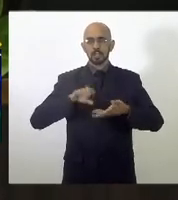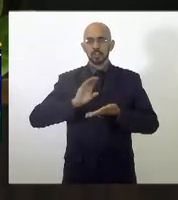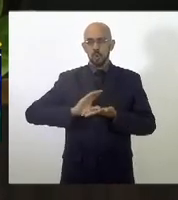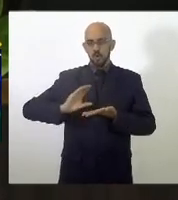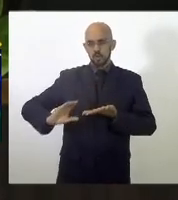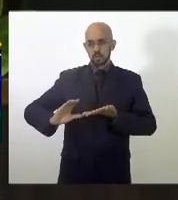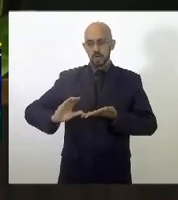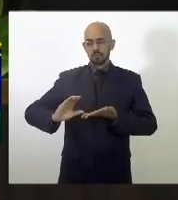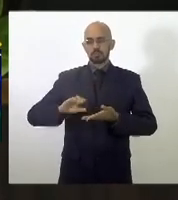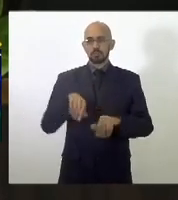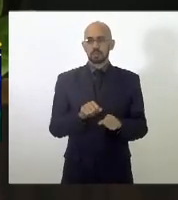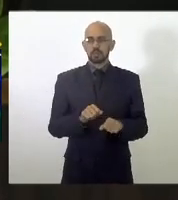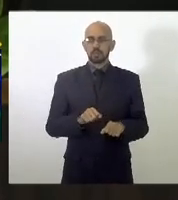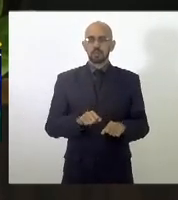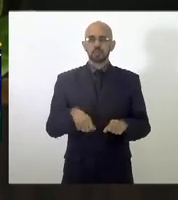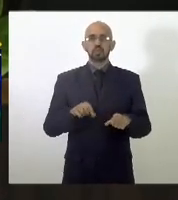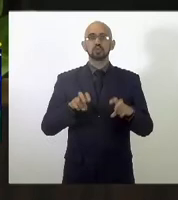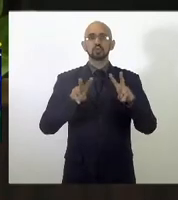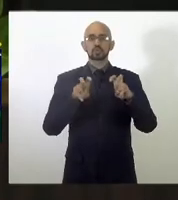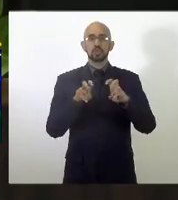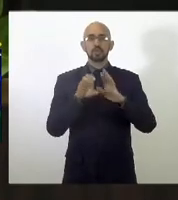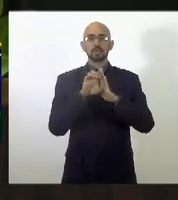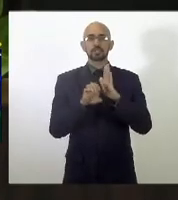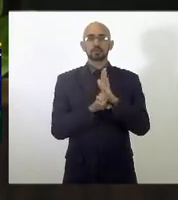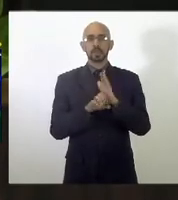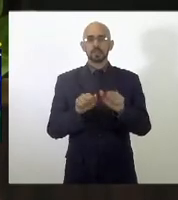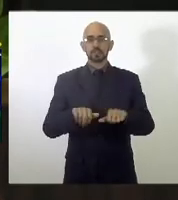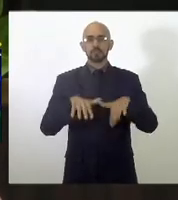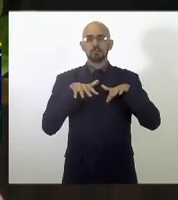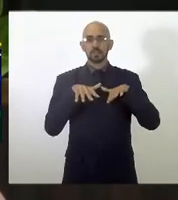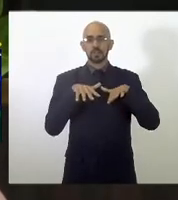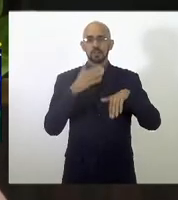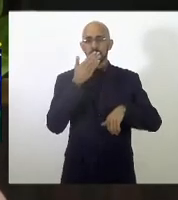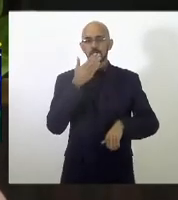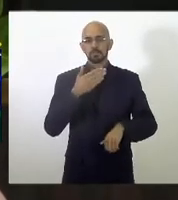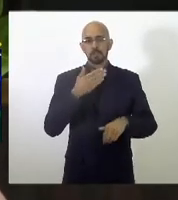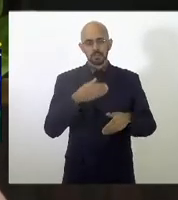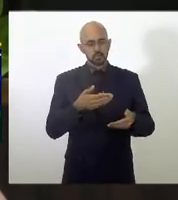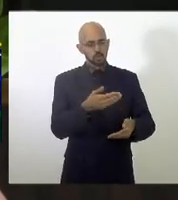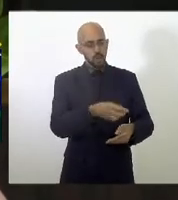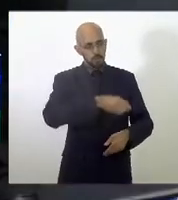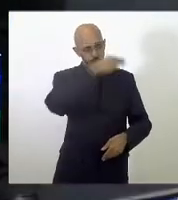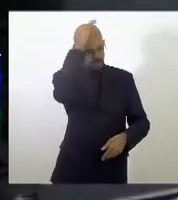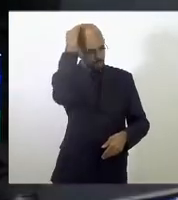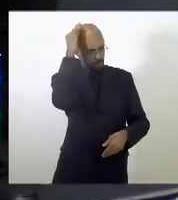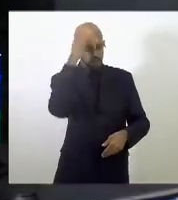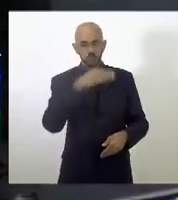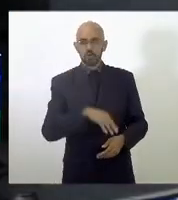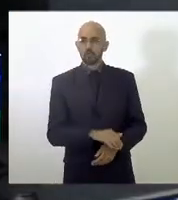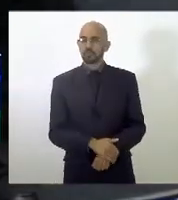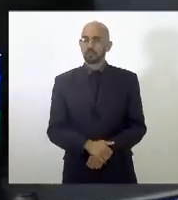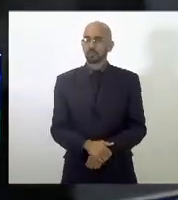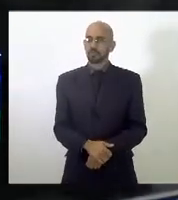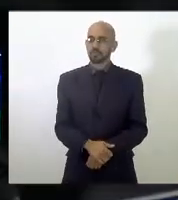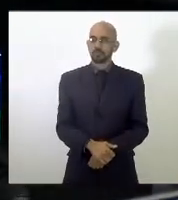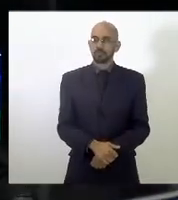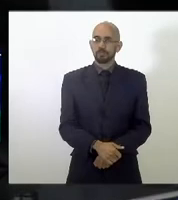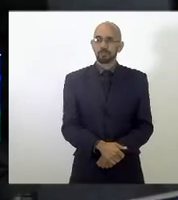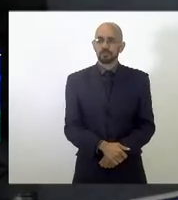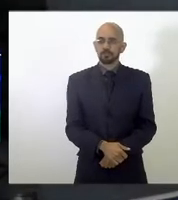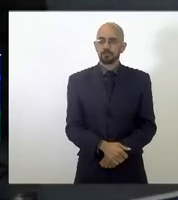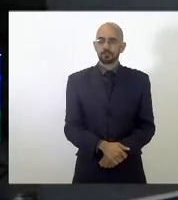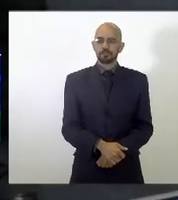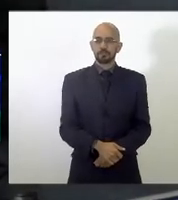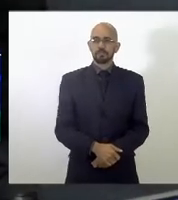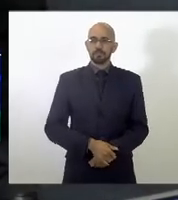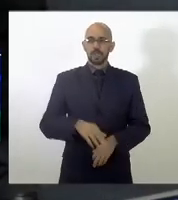Orçamento. Sobre as emendas de plenário, convido o nobre deputado Márcio Pacheco. Senhor presidente,